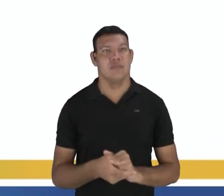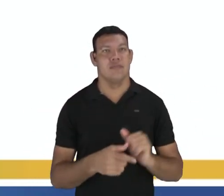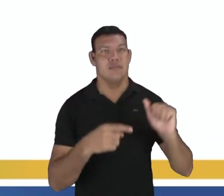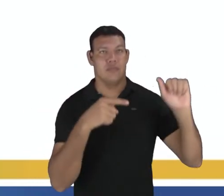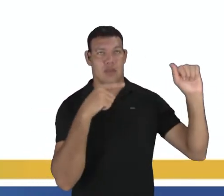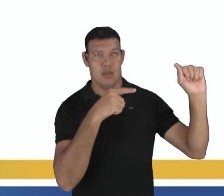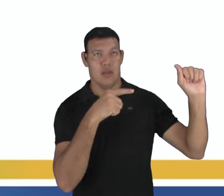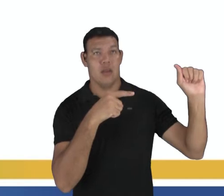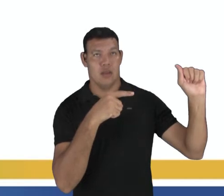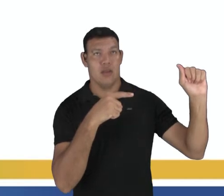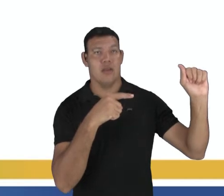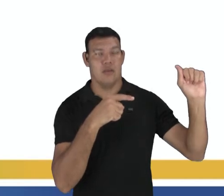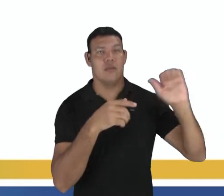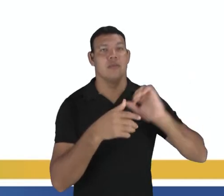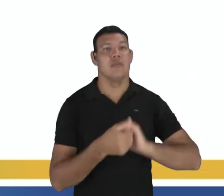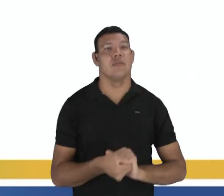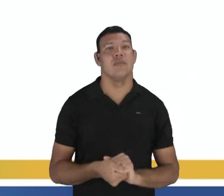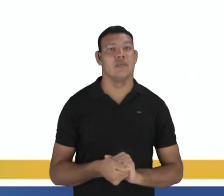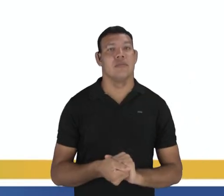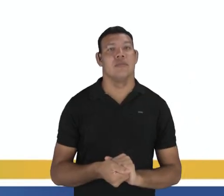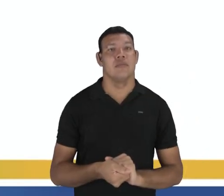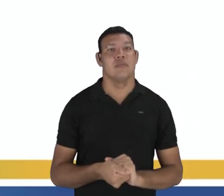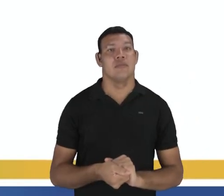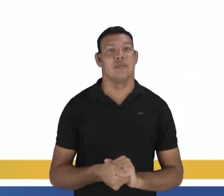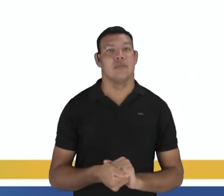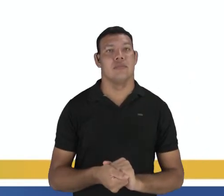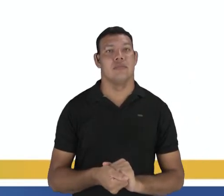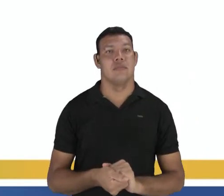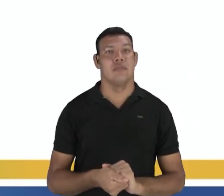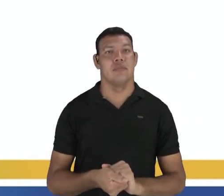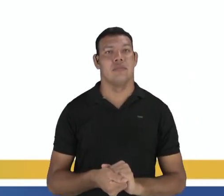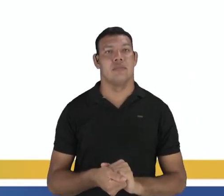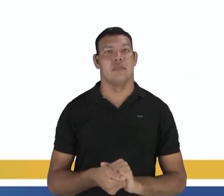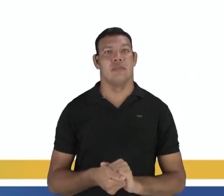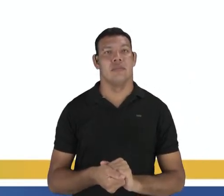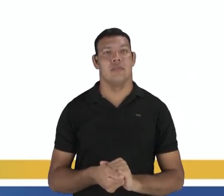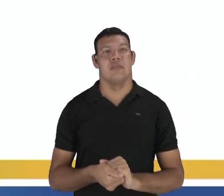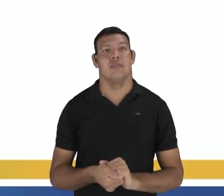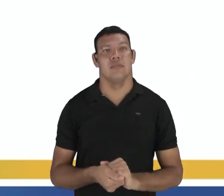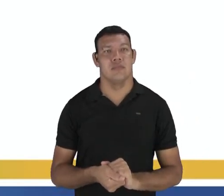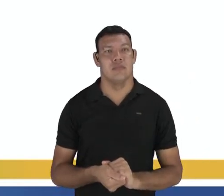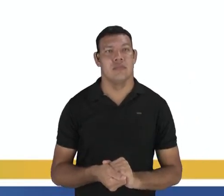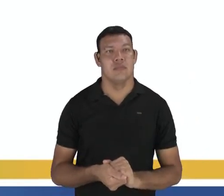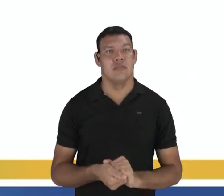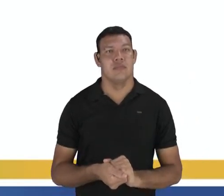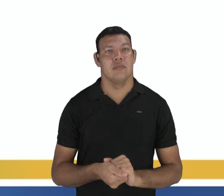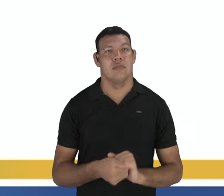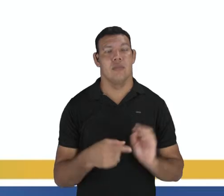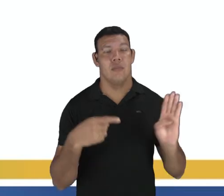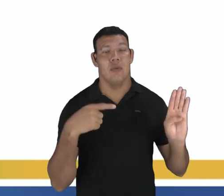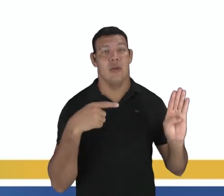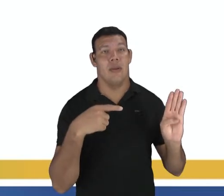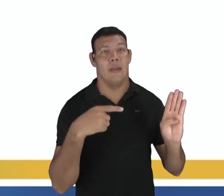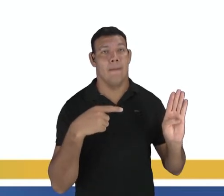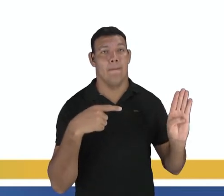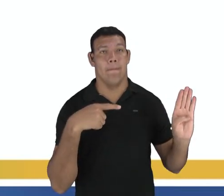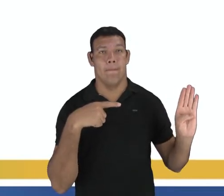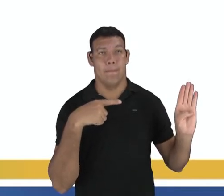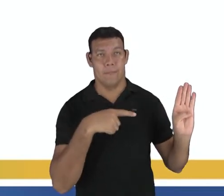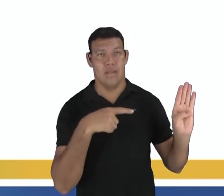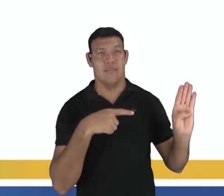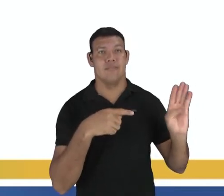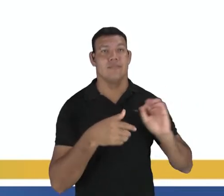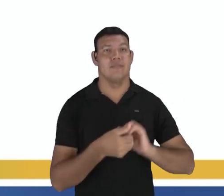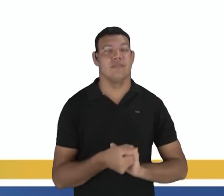de laço, é de nó, de gibeira e giló, dessa vida cumprida ao sol.